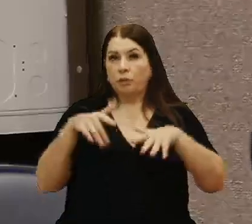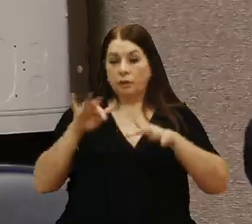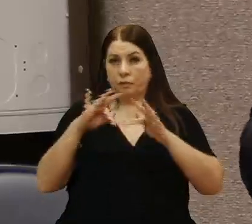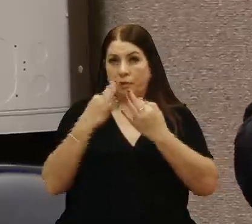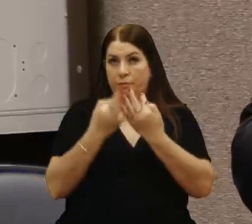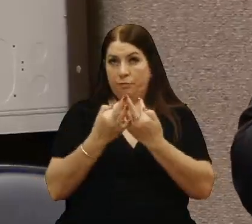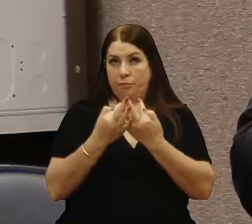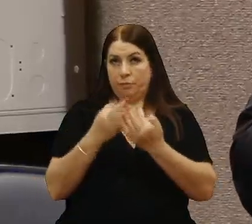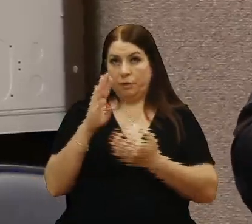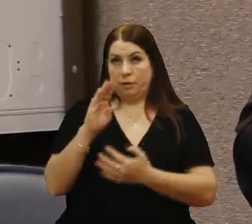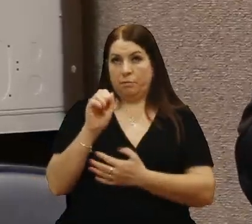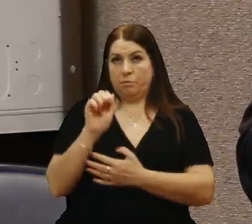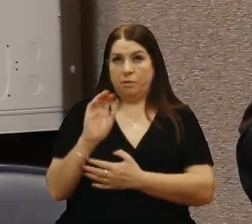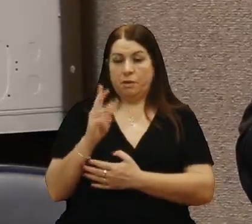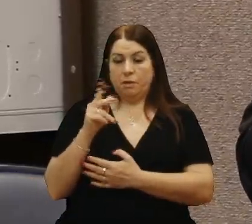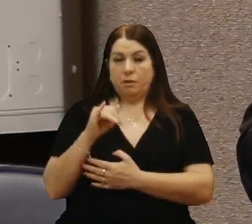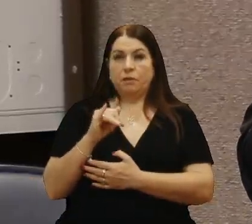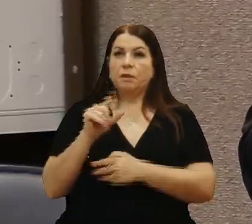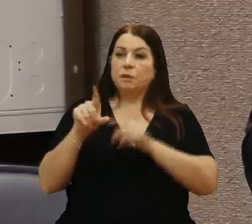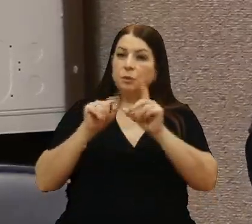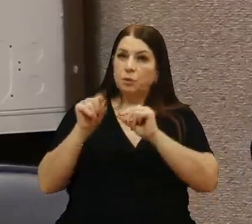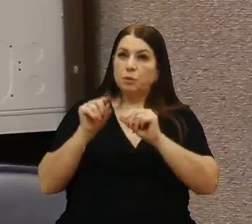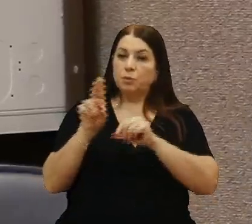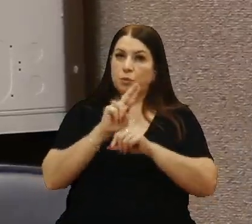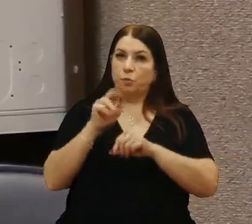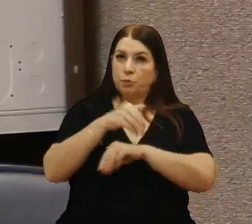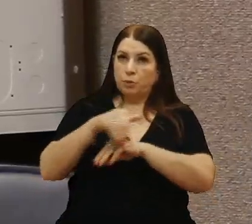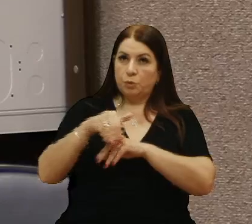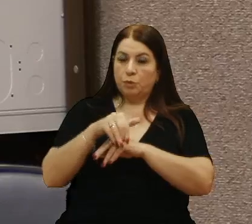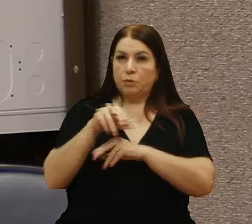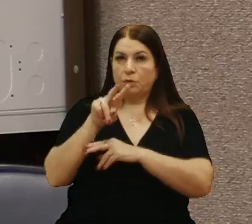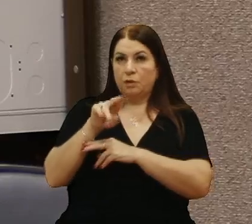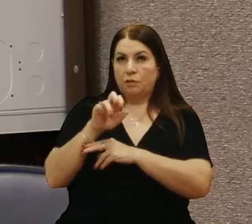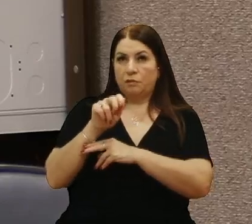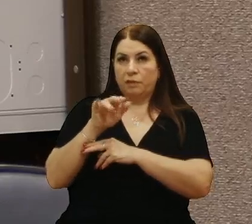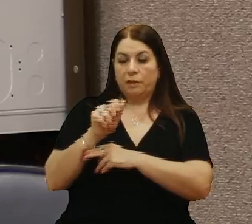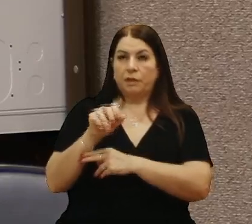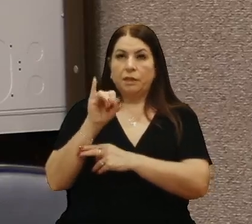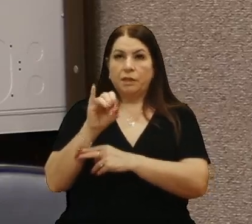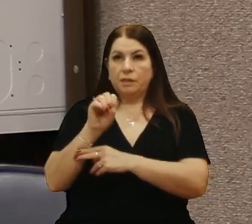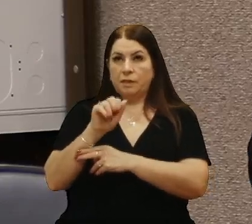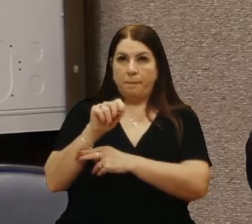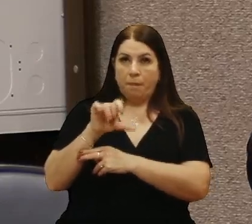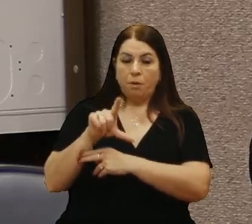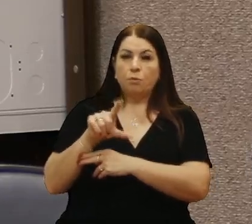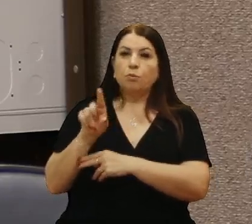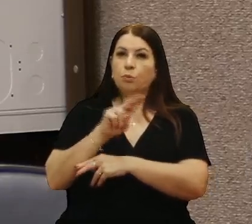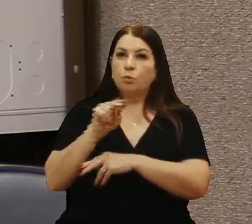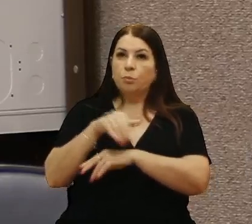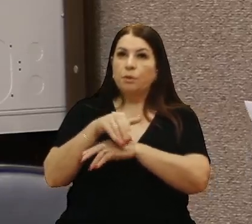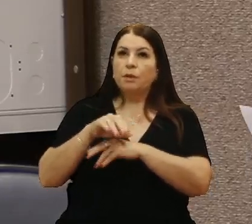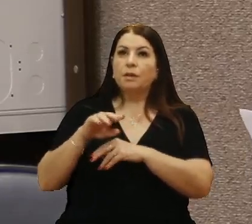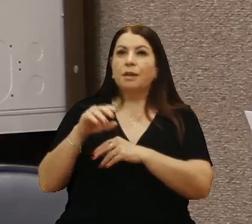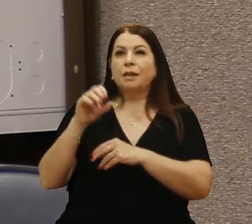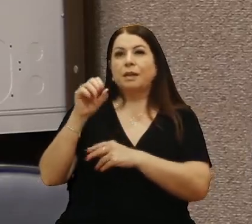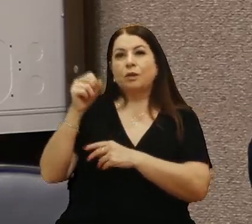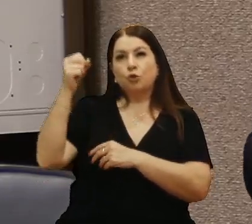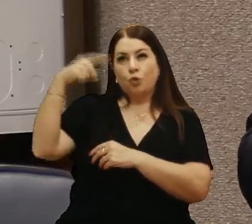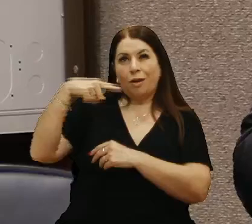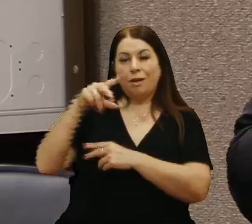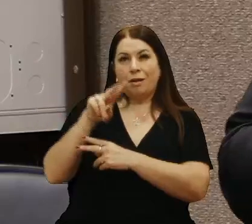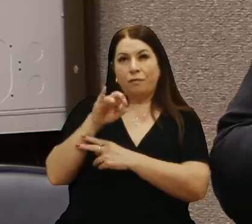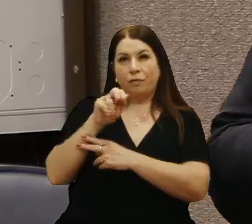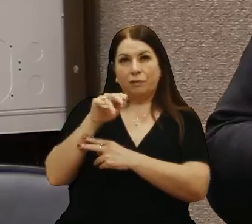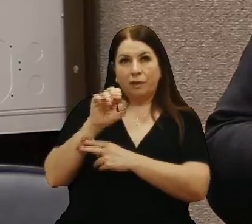família Bach. A escolha do nome Rua Videira Isabel para denominar a rua Loteamento Solar das Videiras